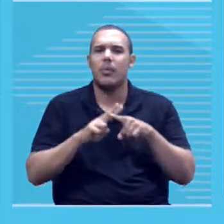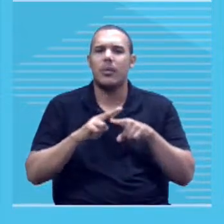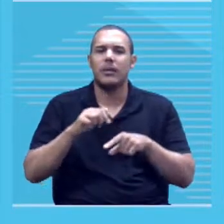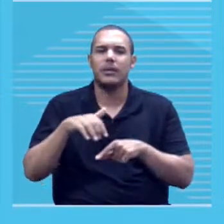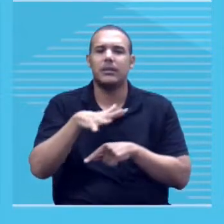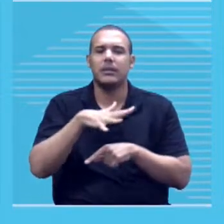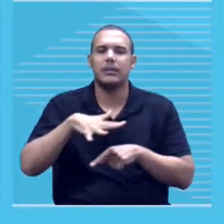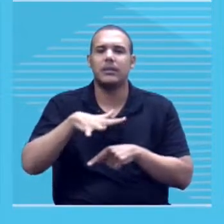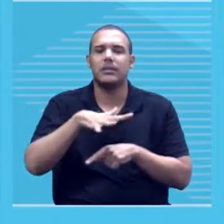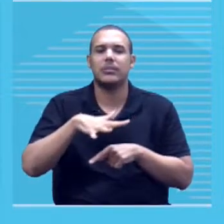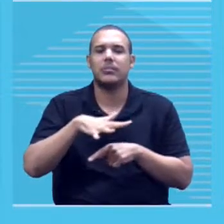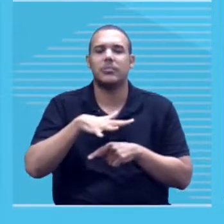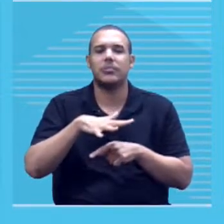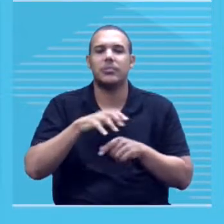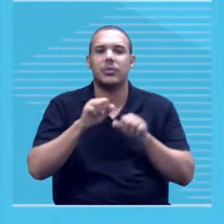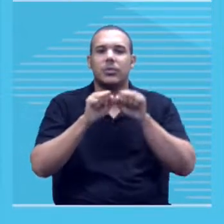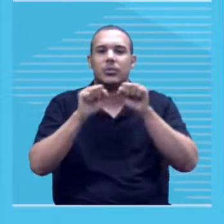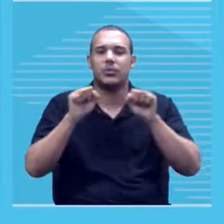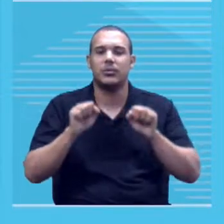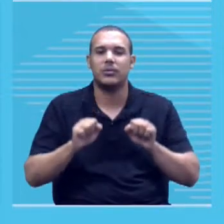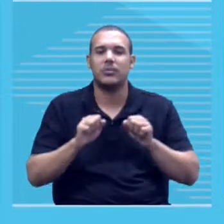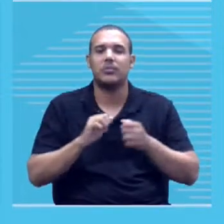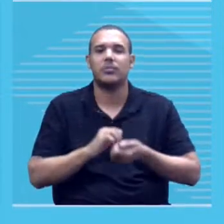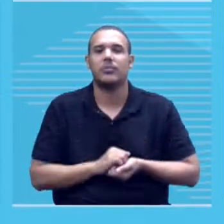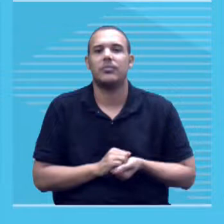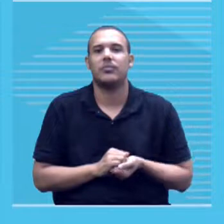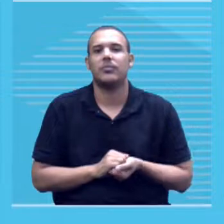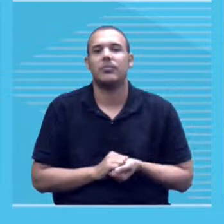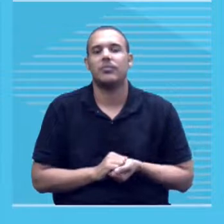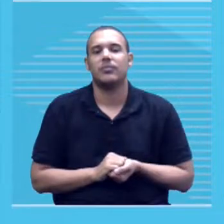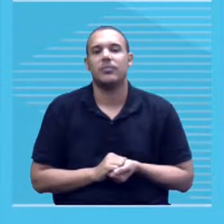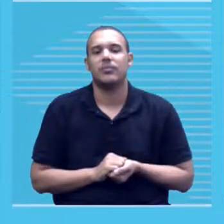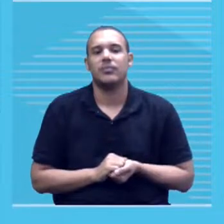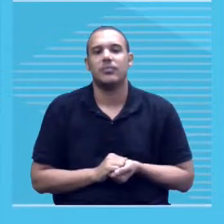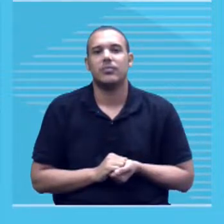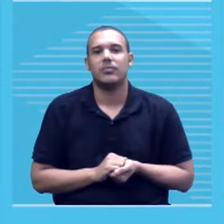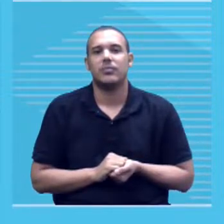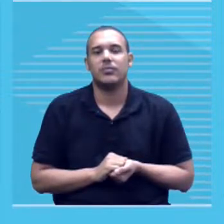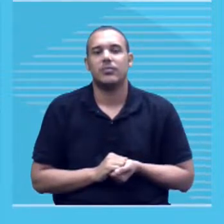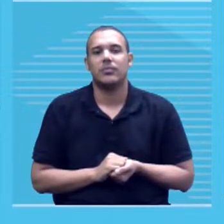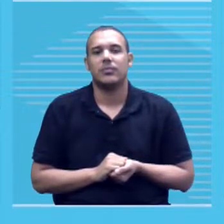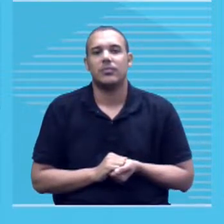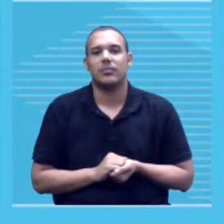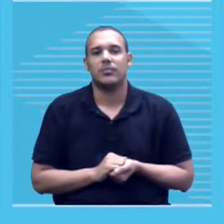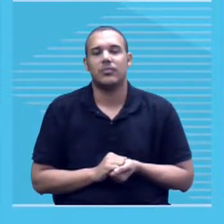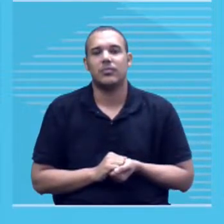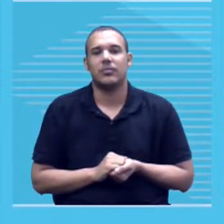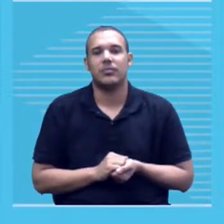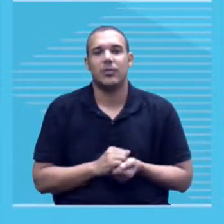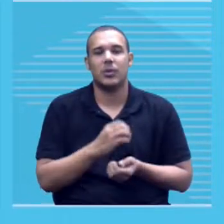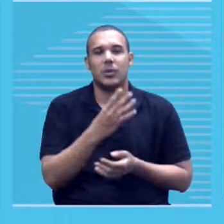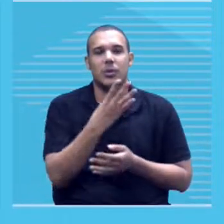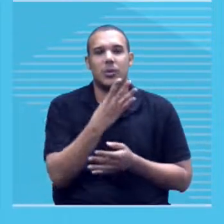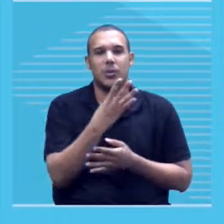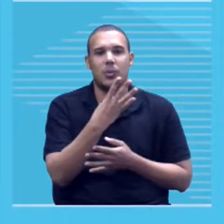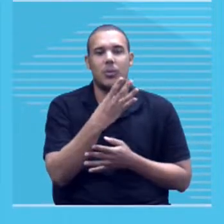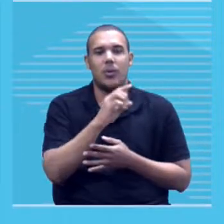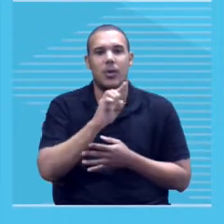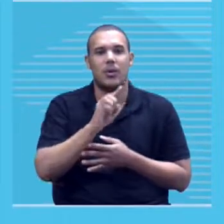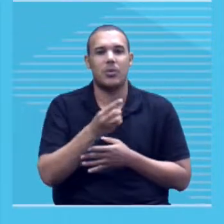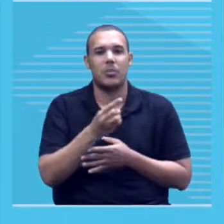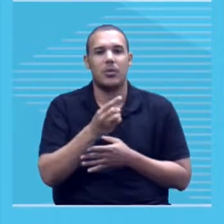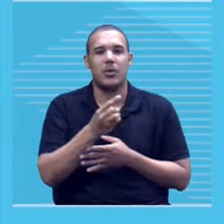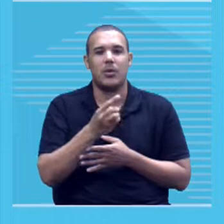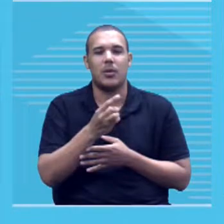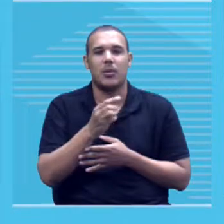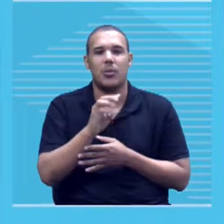ali? A potência geral seria justamente o valor de 4.000 watts, porém ele quer